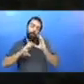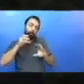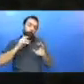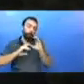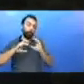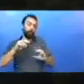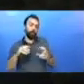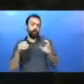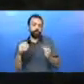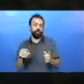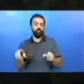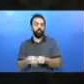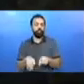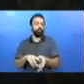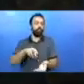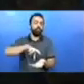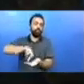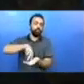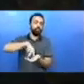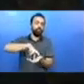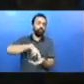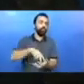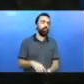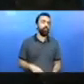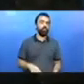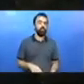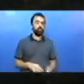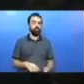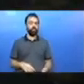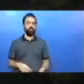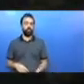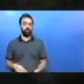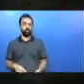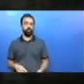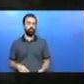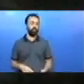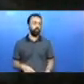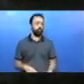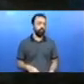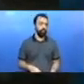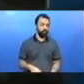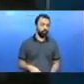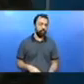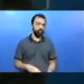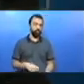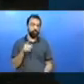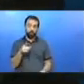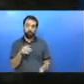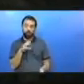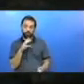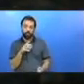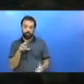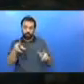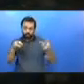para representar aquela história, aquela lenda do boi que reviveu e todas as pessoas que ficaram felizes. Agora vejam, vocês repararam que